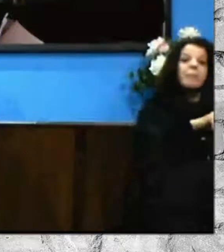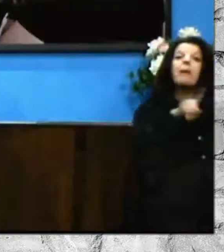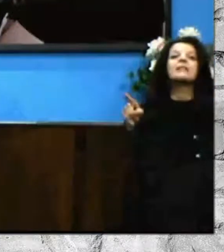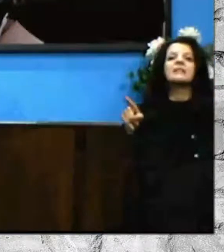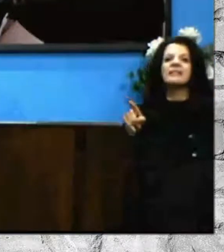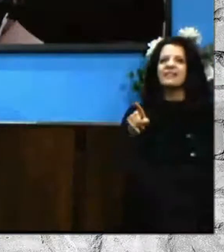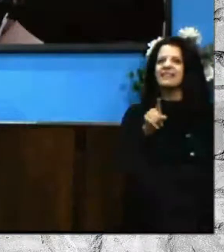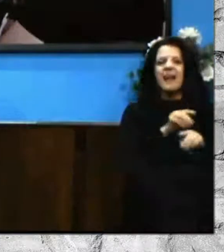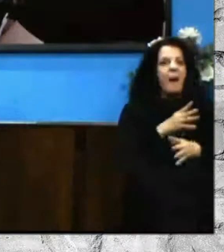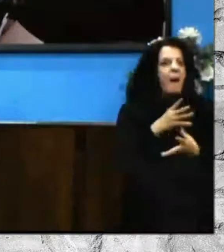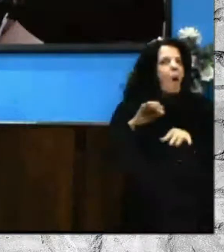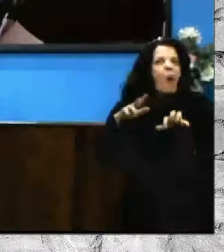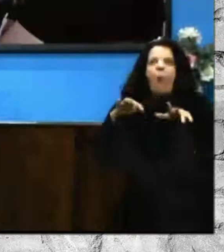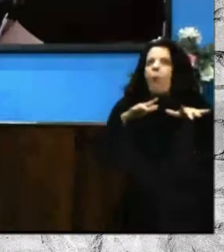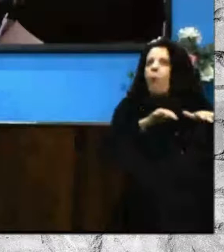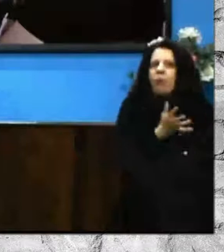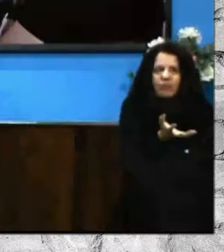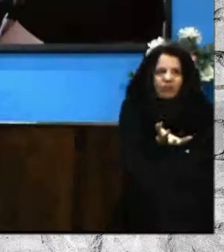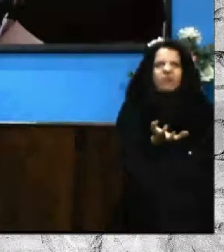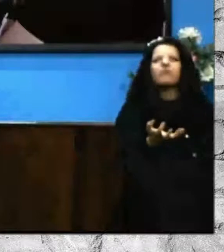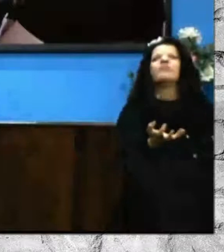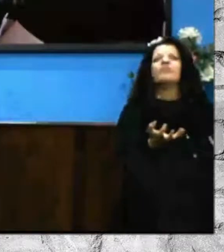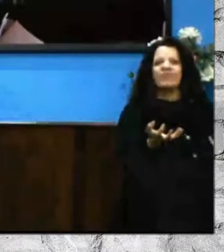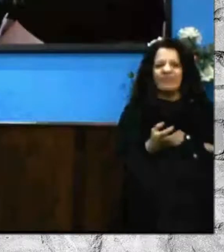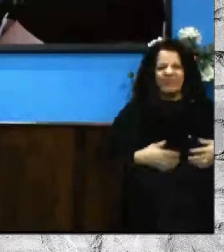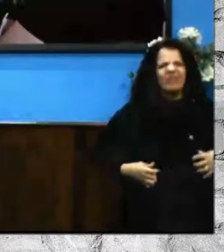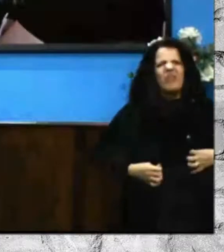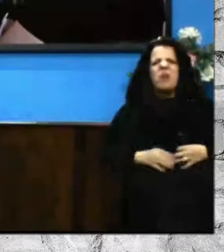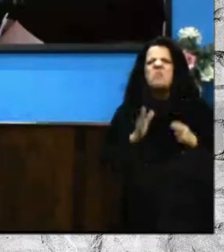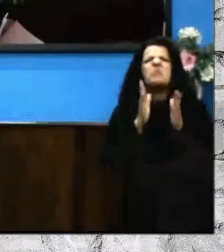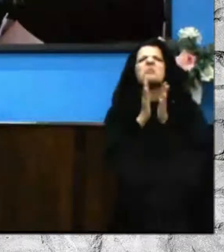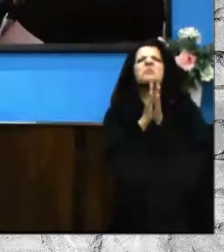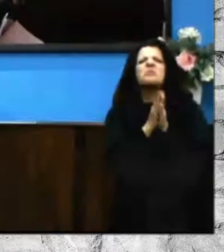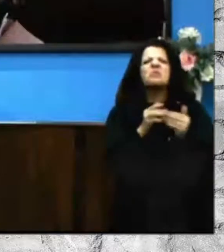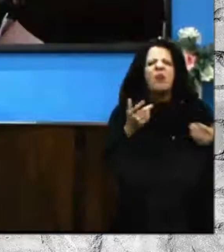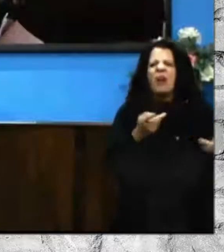Muitos vão dizer: eu vou orar e aniquilar o poder desse vírus aqui no nosso tempo.